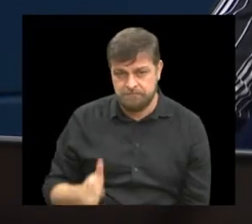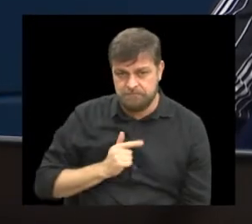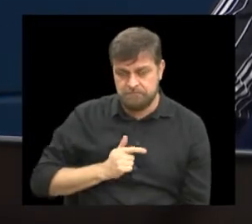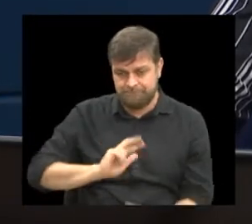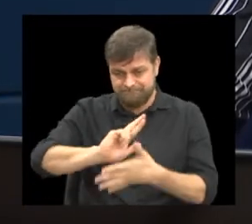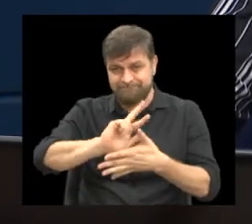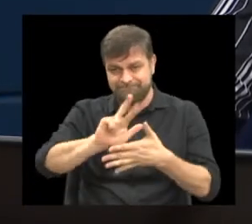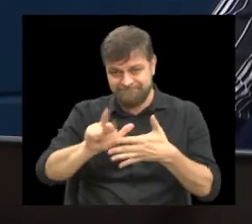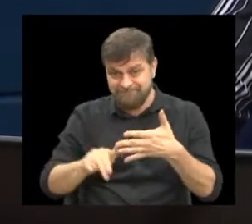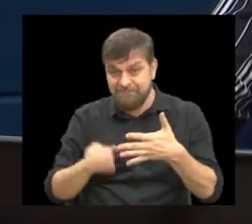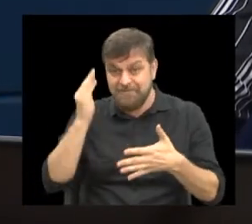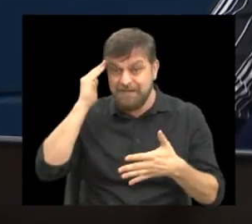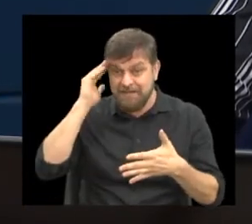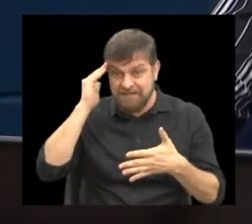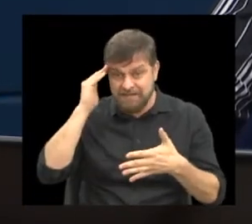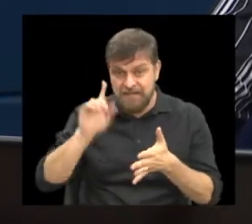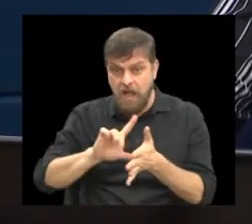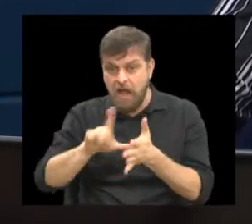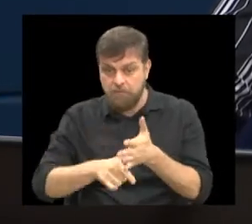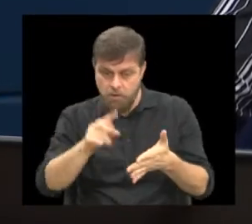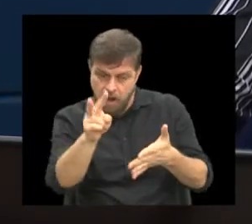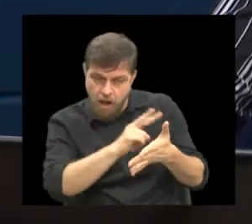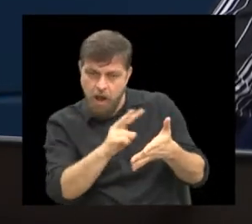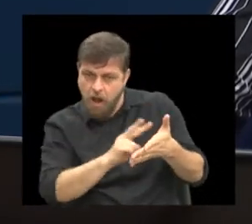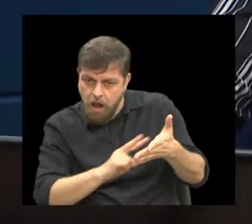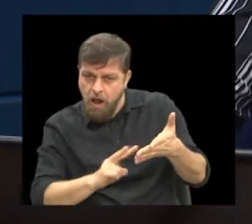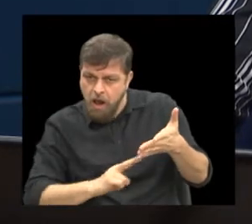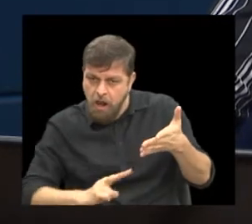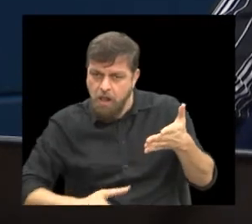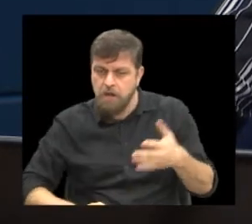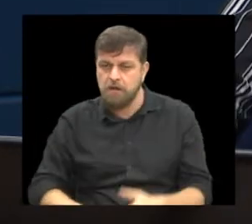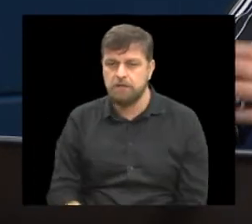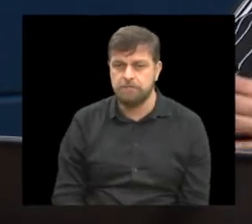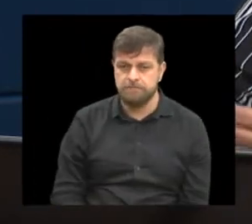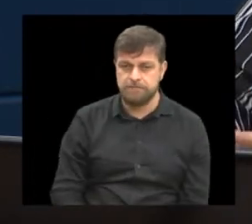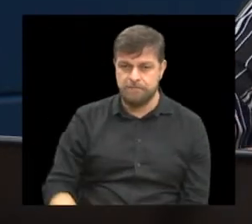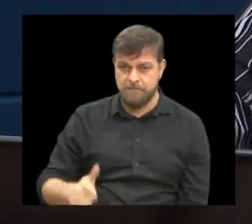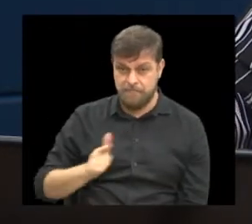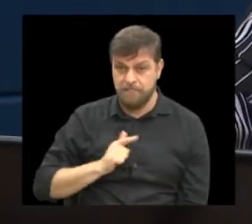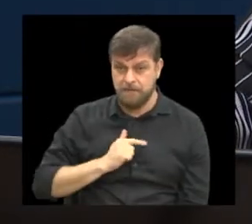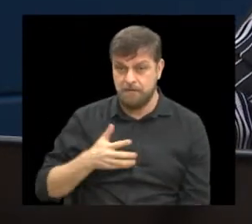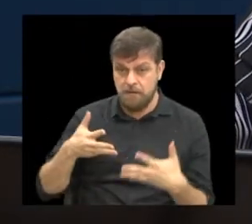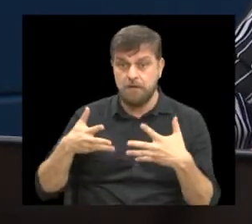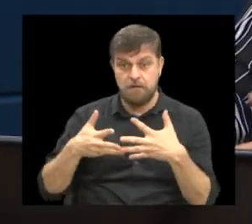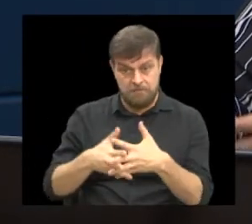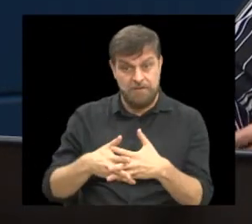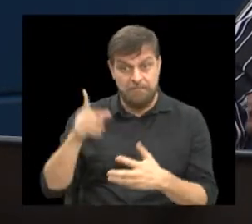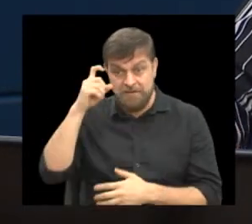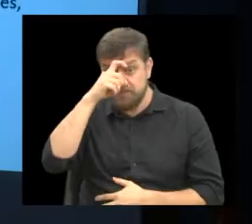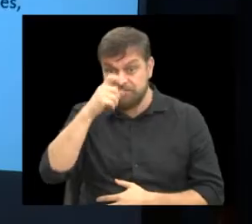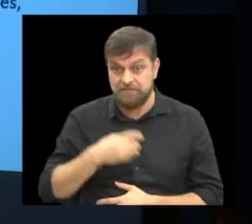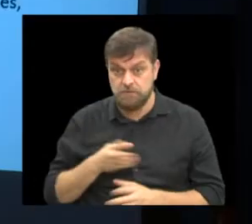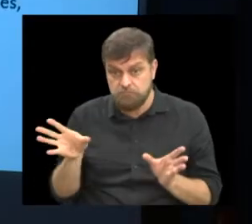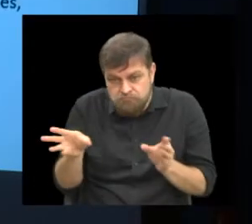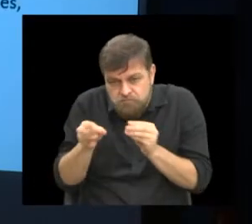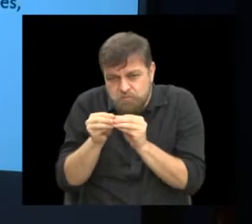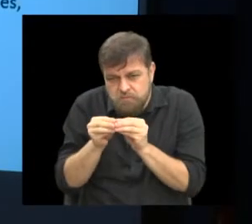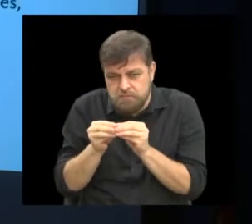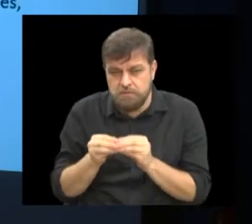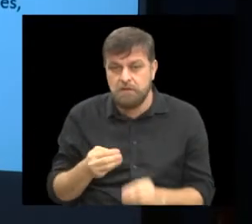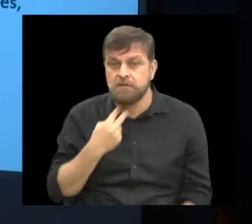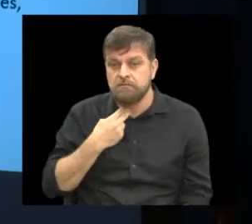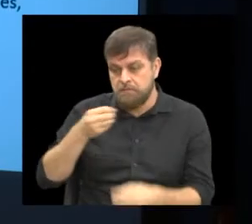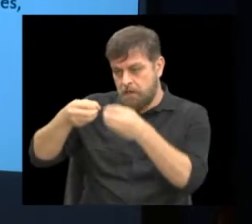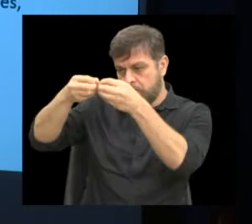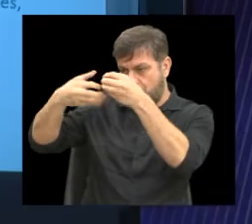a pena entender e dar uma lidinha, repassar ali cada um deles. São muito complexos, né, Cris? Então, não dá para a gente ficar aqui discorrendo, tá